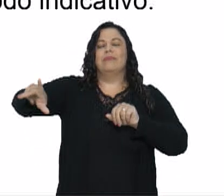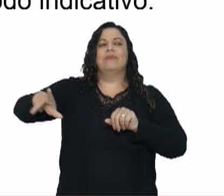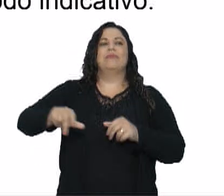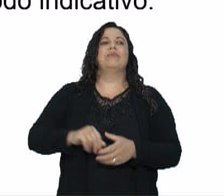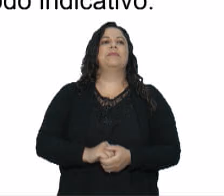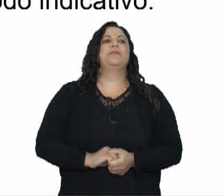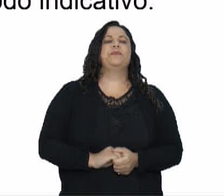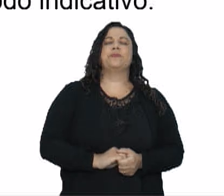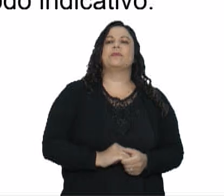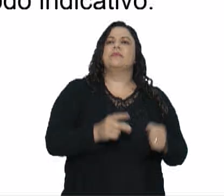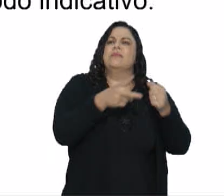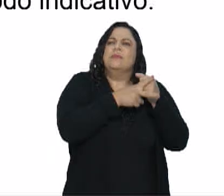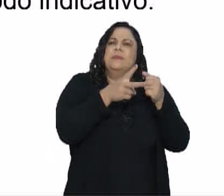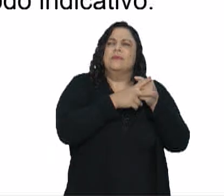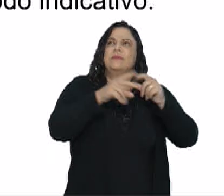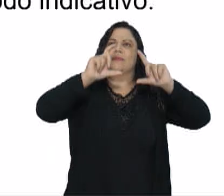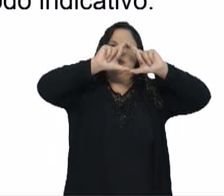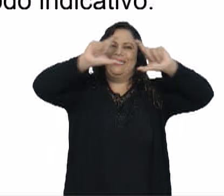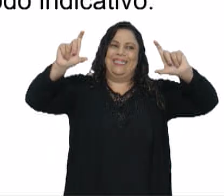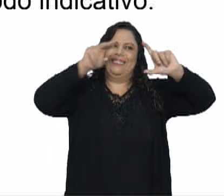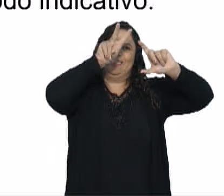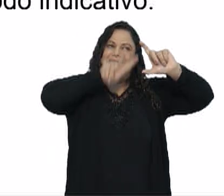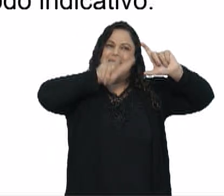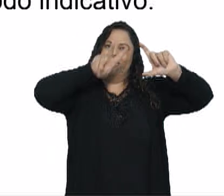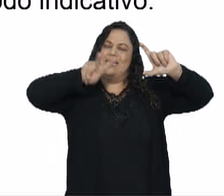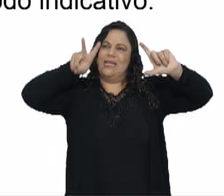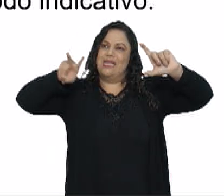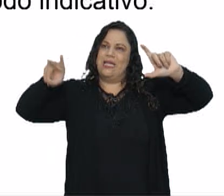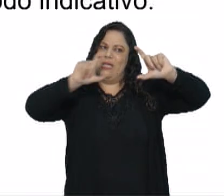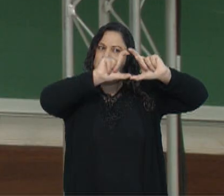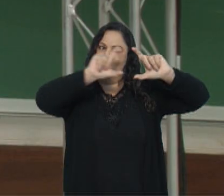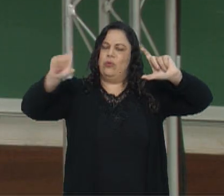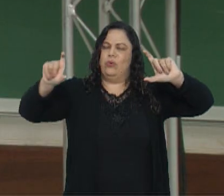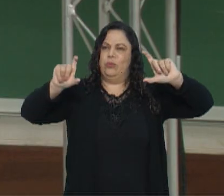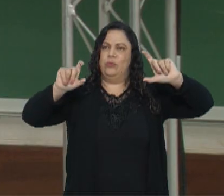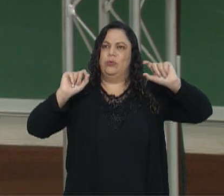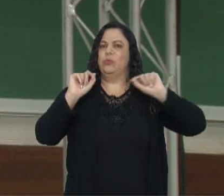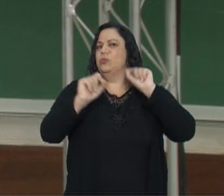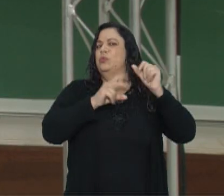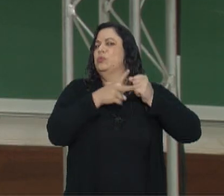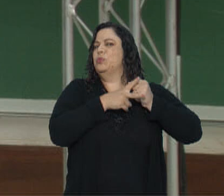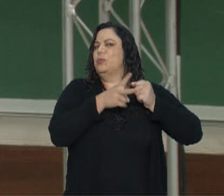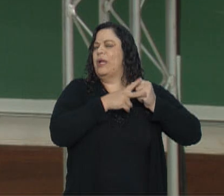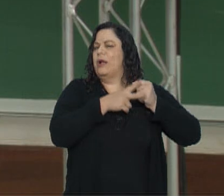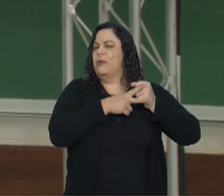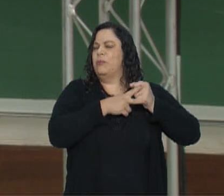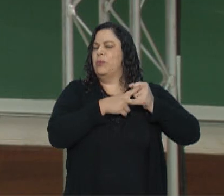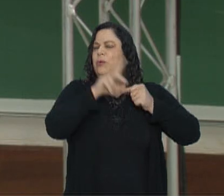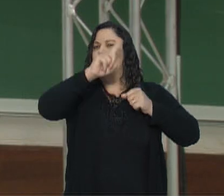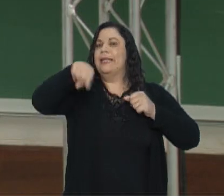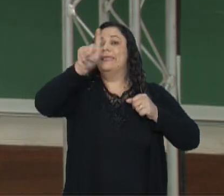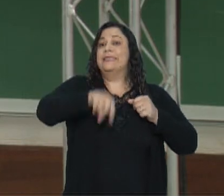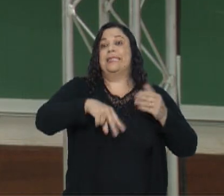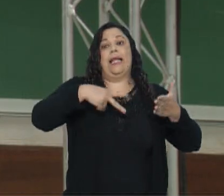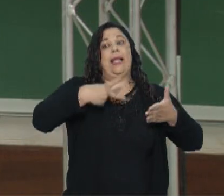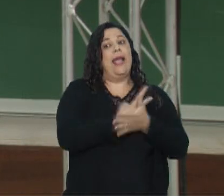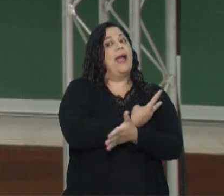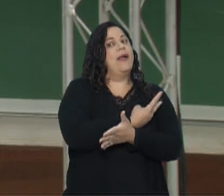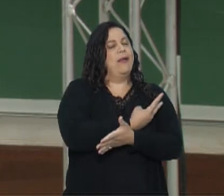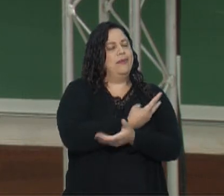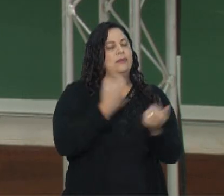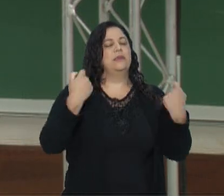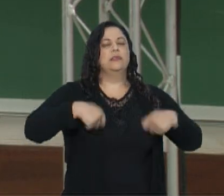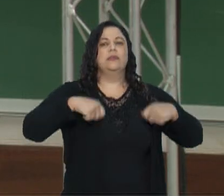os verbos desses fragmentos, assinale a alternativa incorreta. A incorreta, gente, é preciso ler todo o